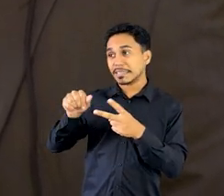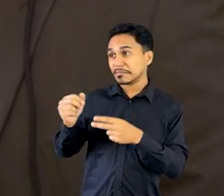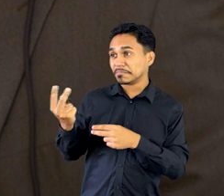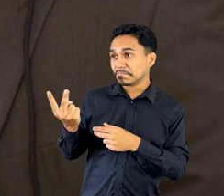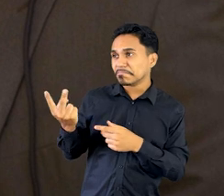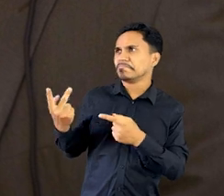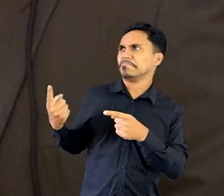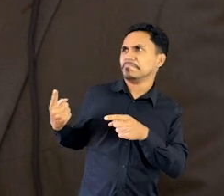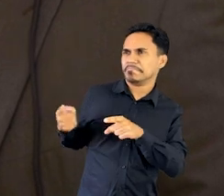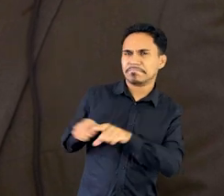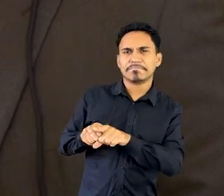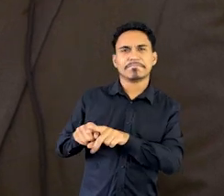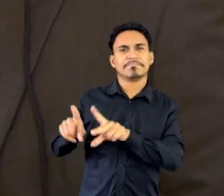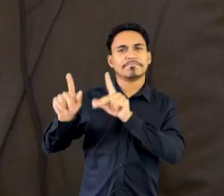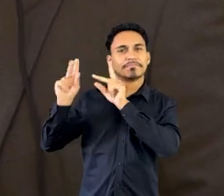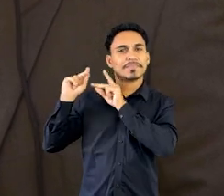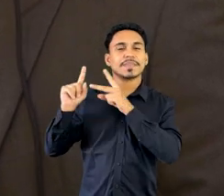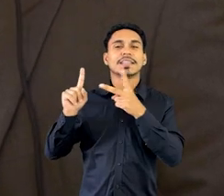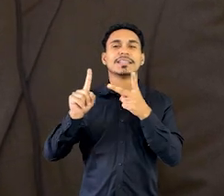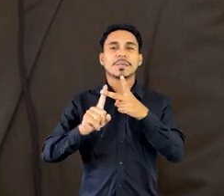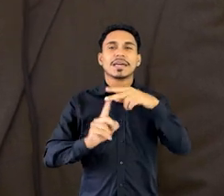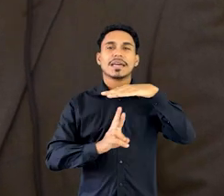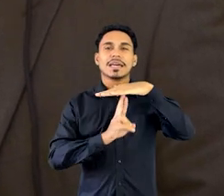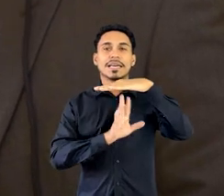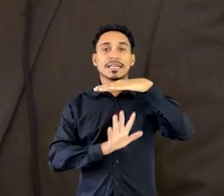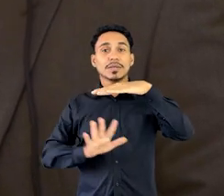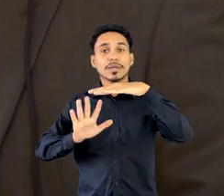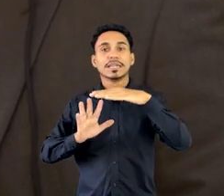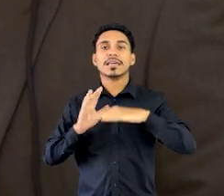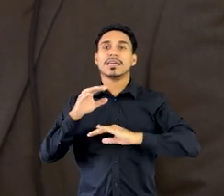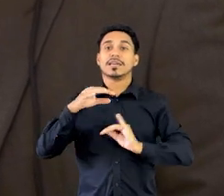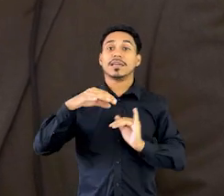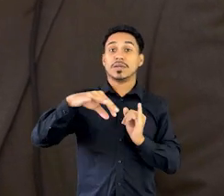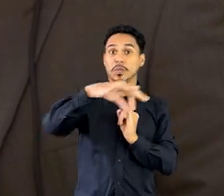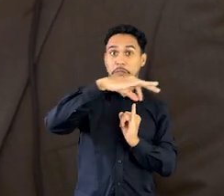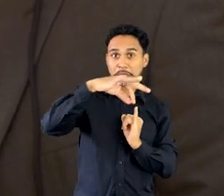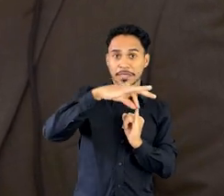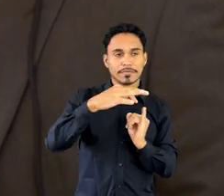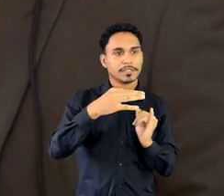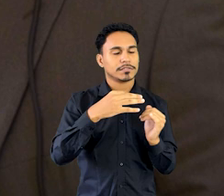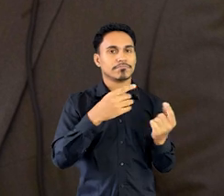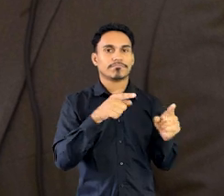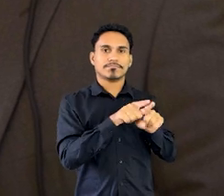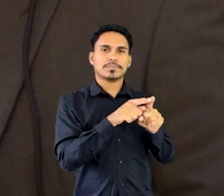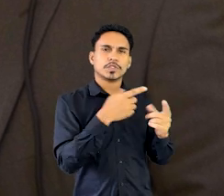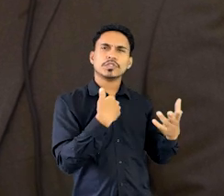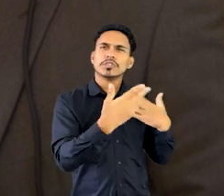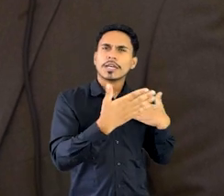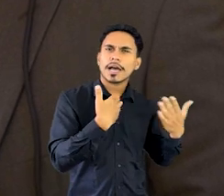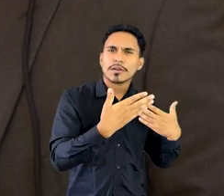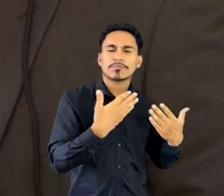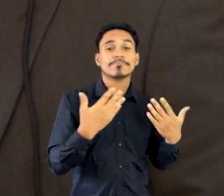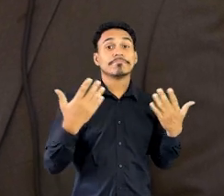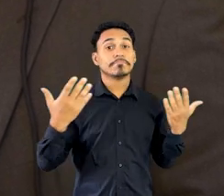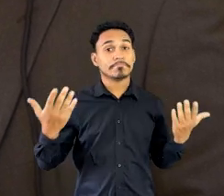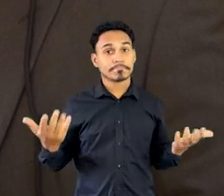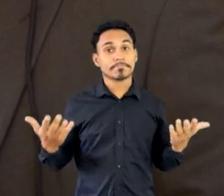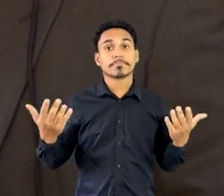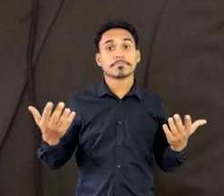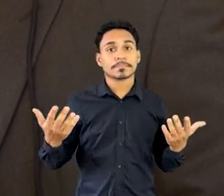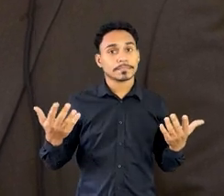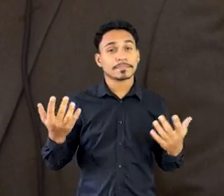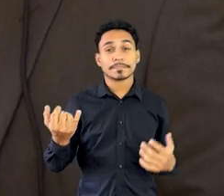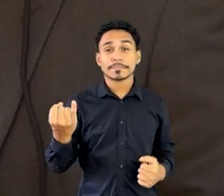algum tempo o convite da da Reitoria do ifs também para que a gente viesse fazer fazer parte desse diálogo a partir disso eu creio que